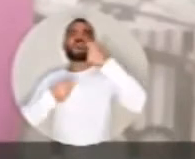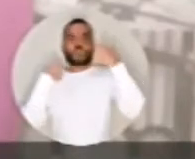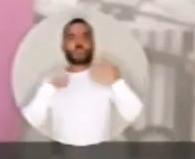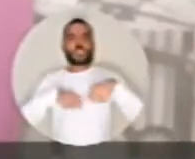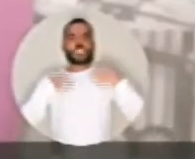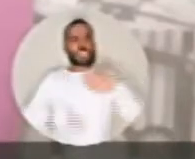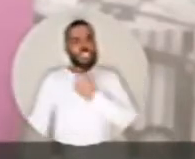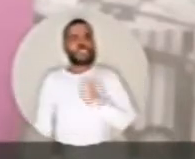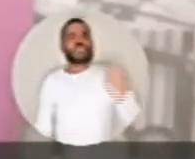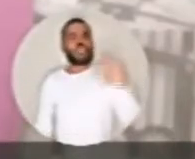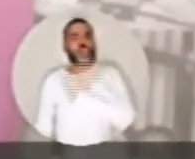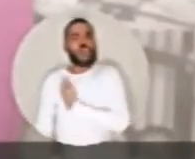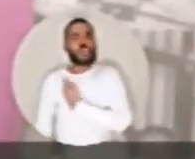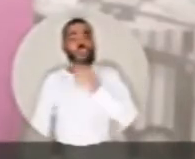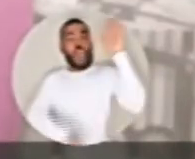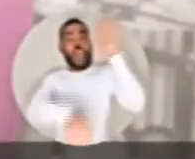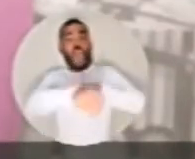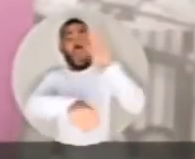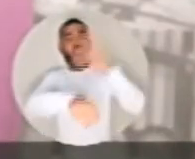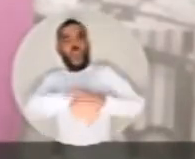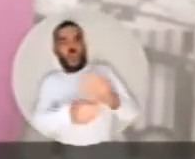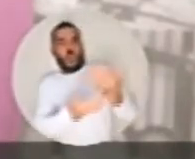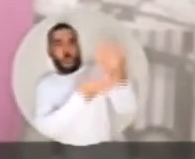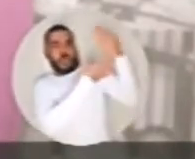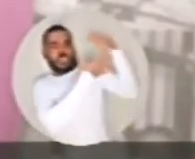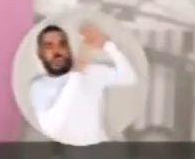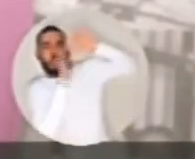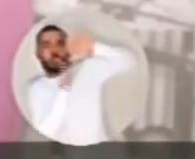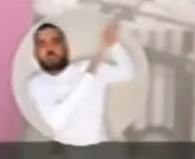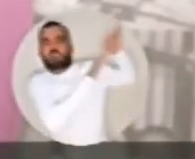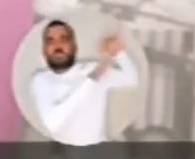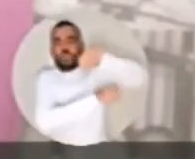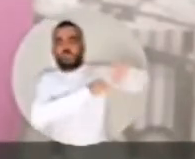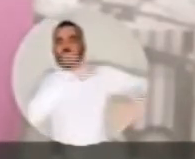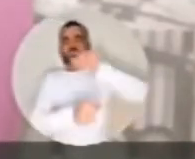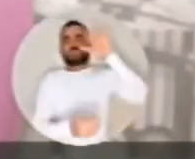o passado para trás. É hora de mudança. E mudança de